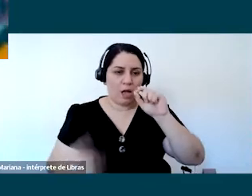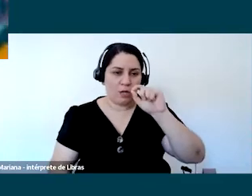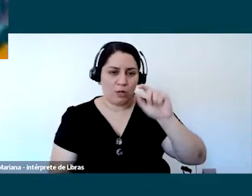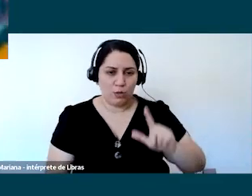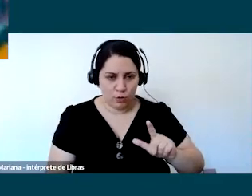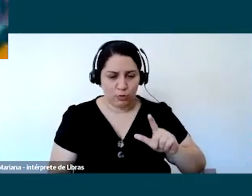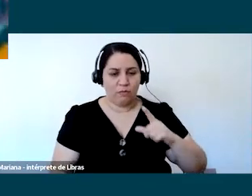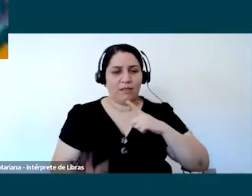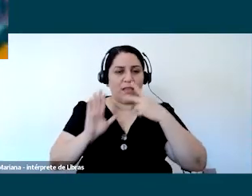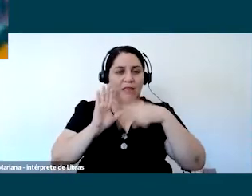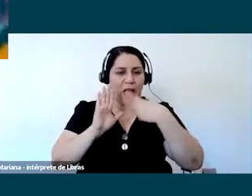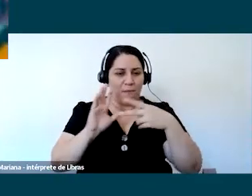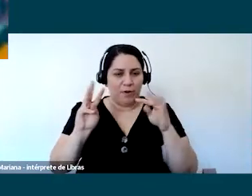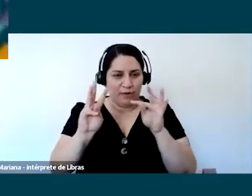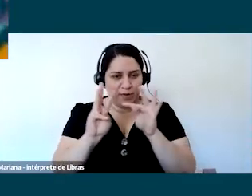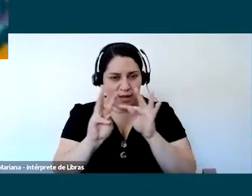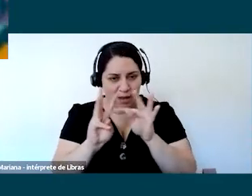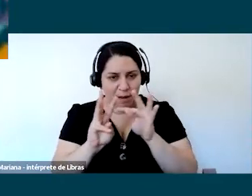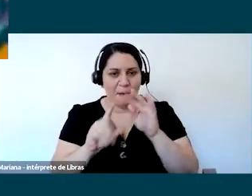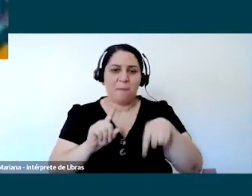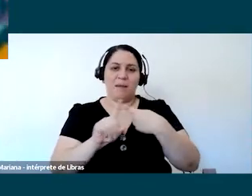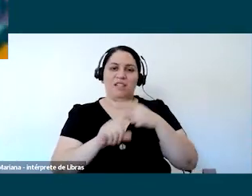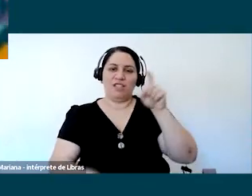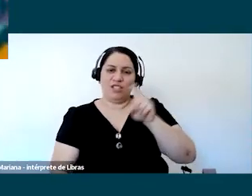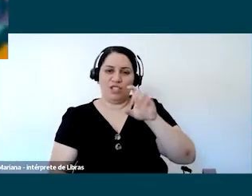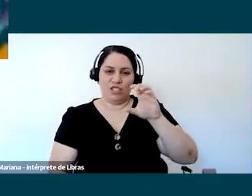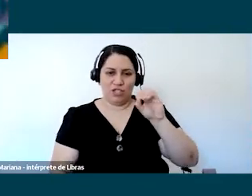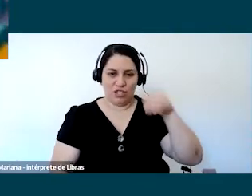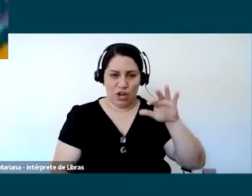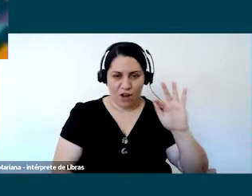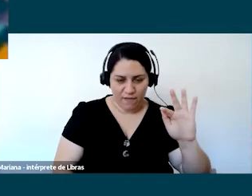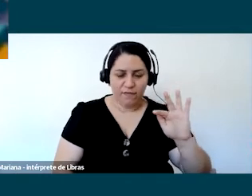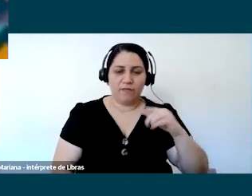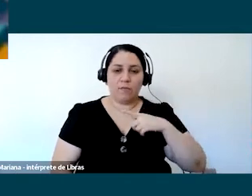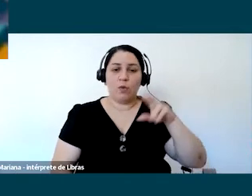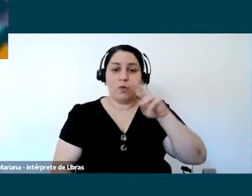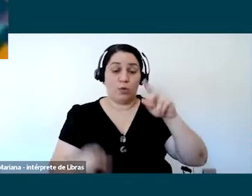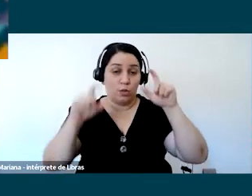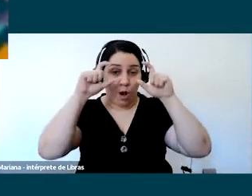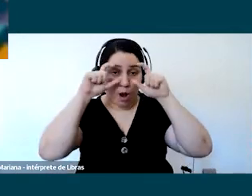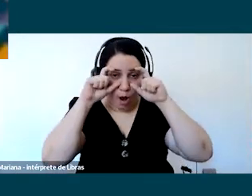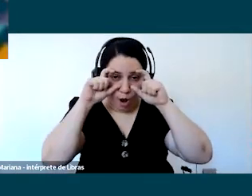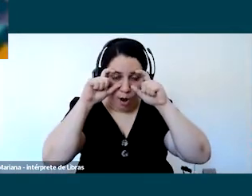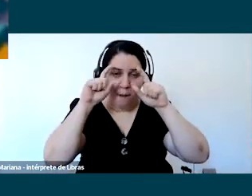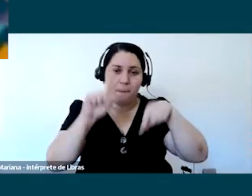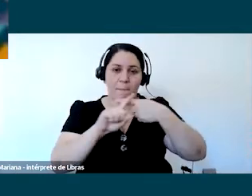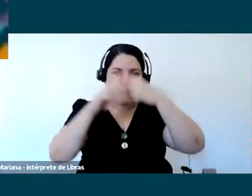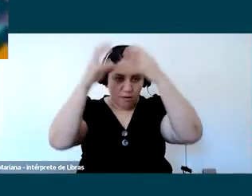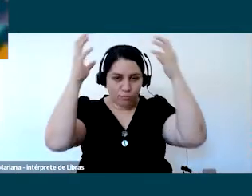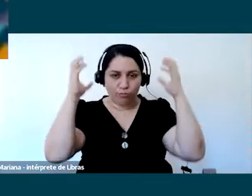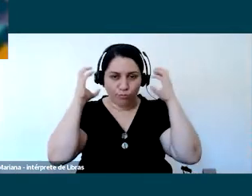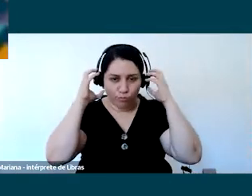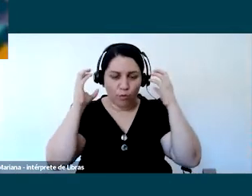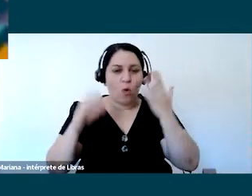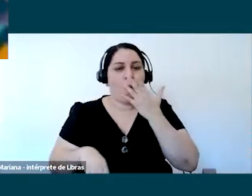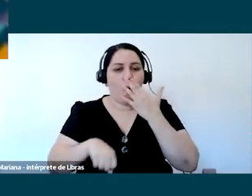o fundo azul com o logo da TW e também da XCOM. Eu uso um óculos grande e estou